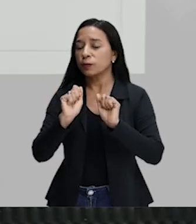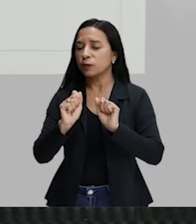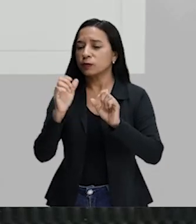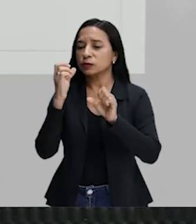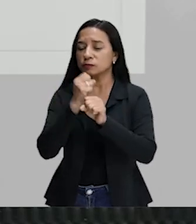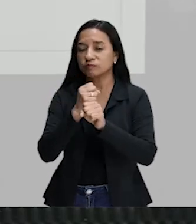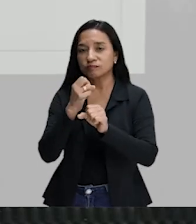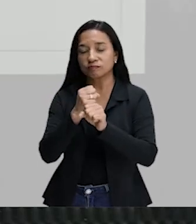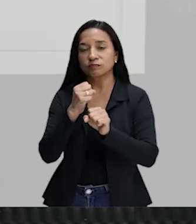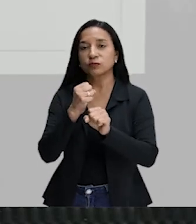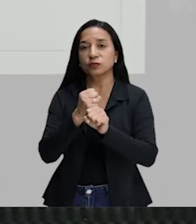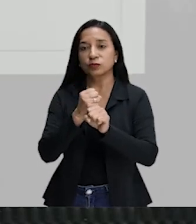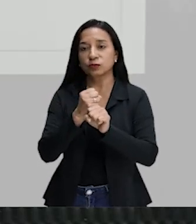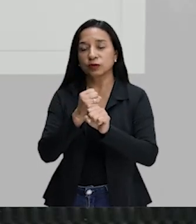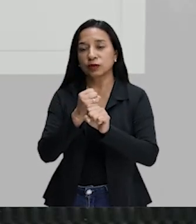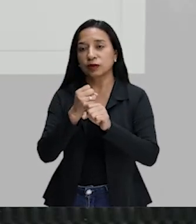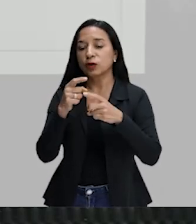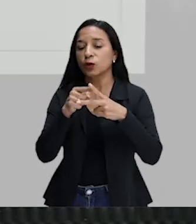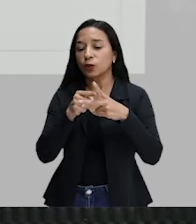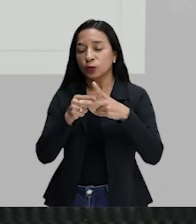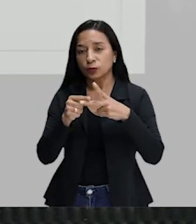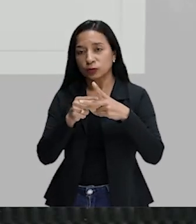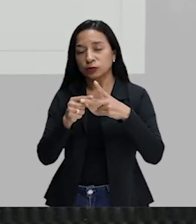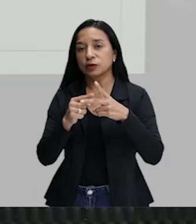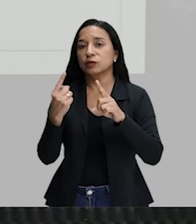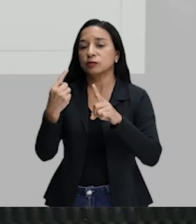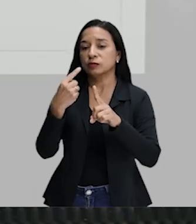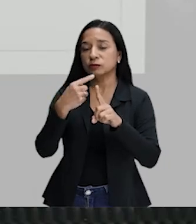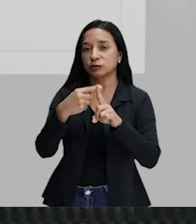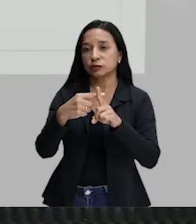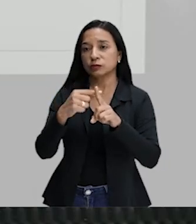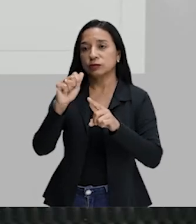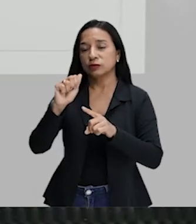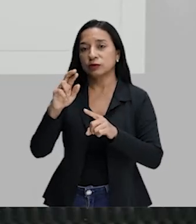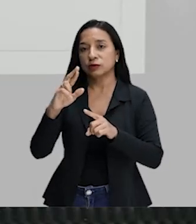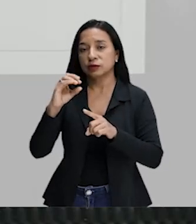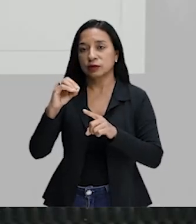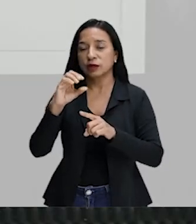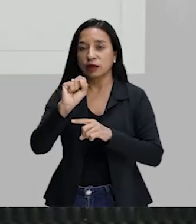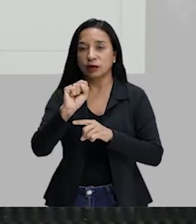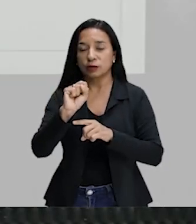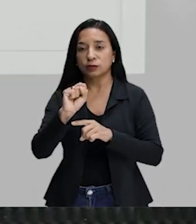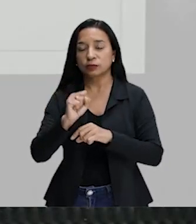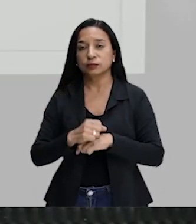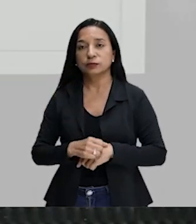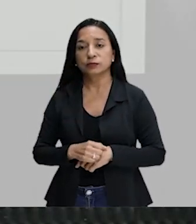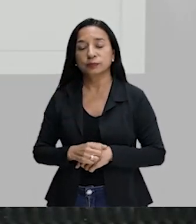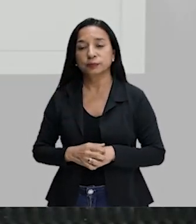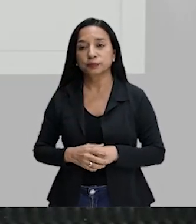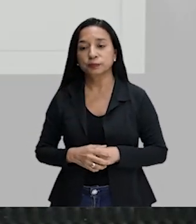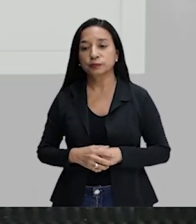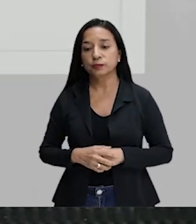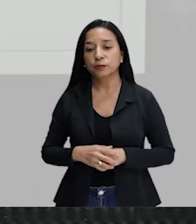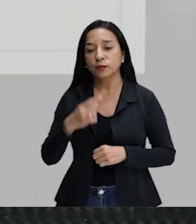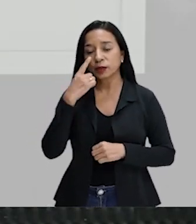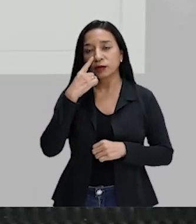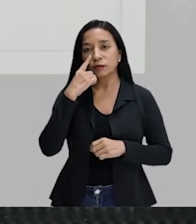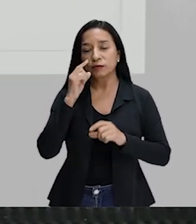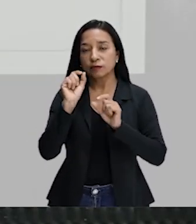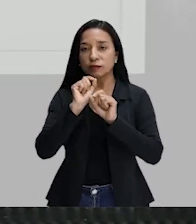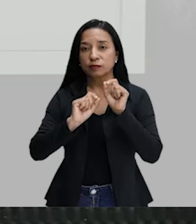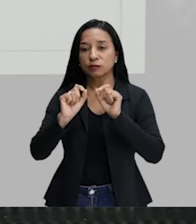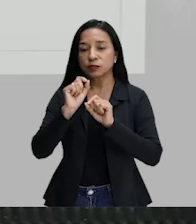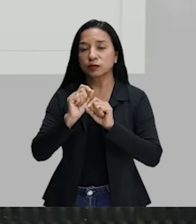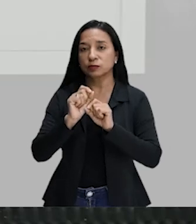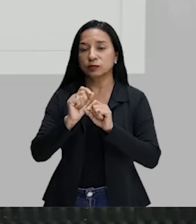calcular o seno da soma de arcos. Beleza? Então, a gente vai ver aqui uma fórmula do seno